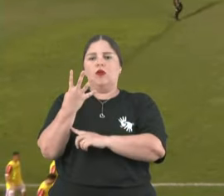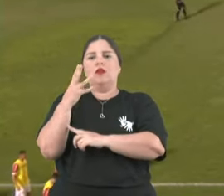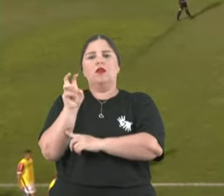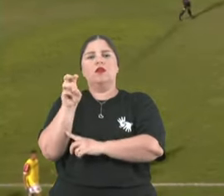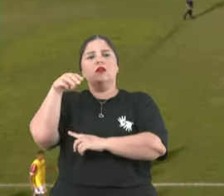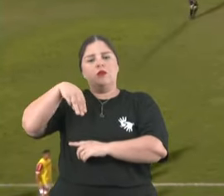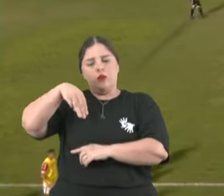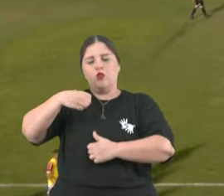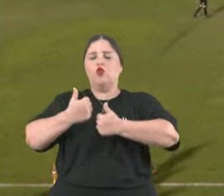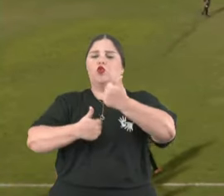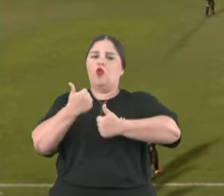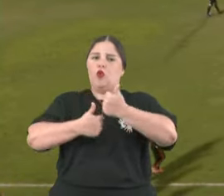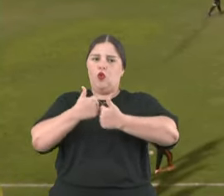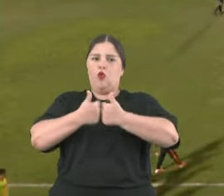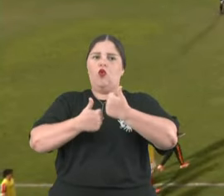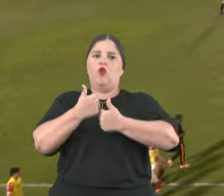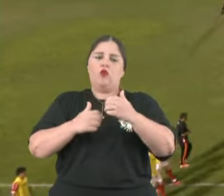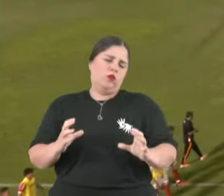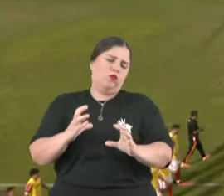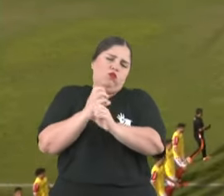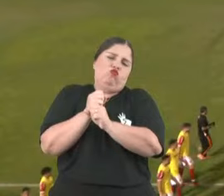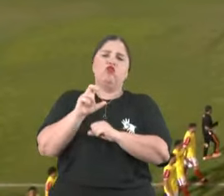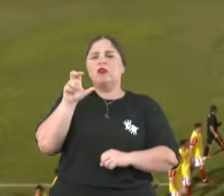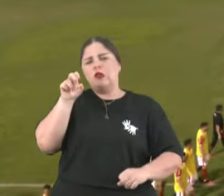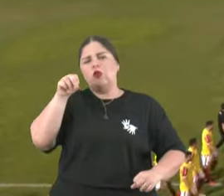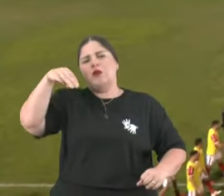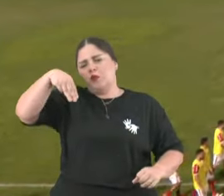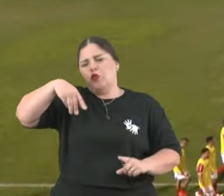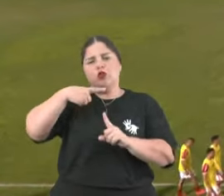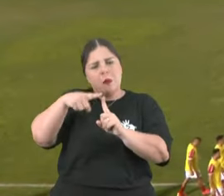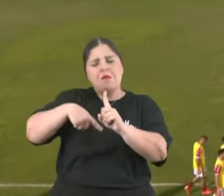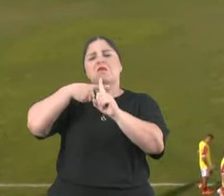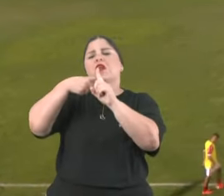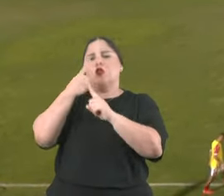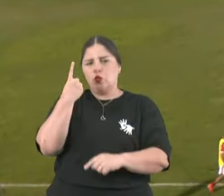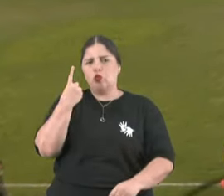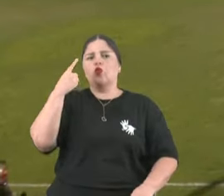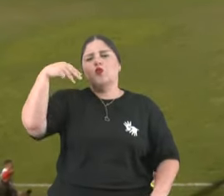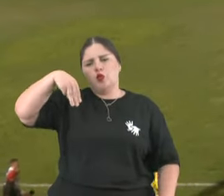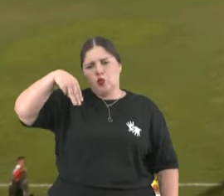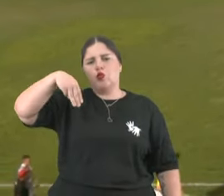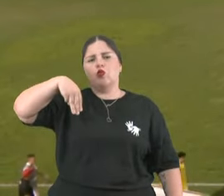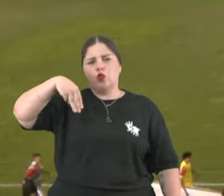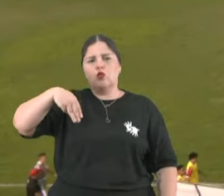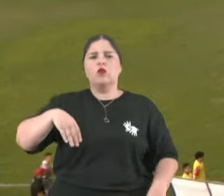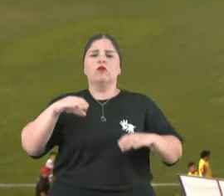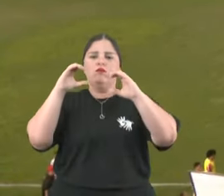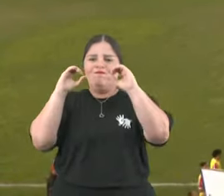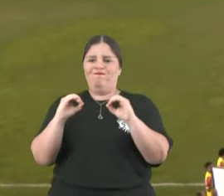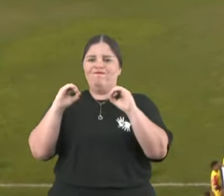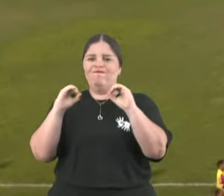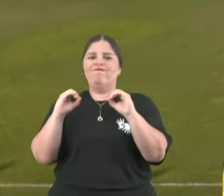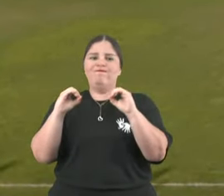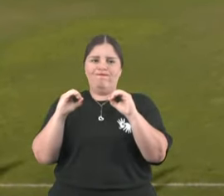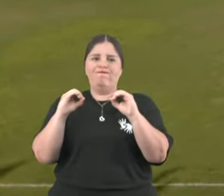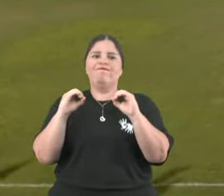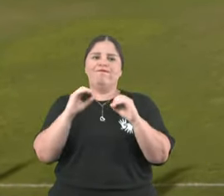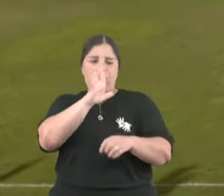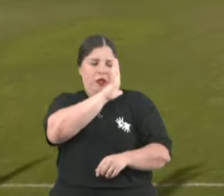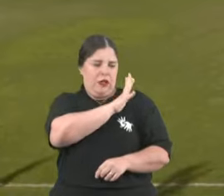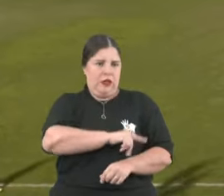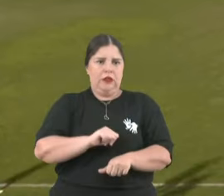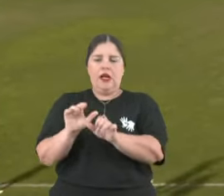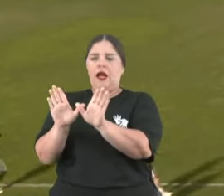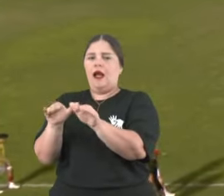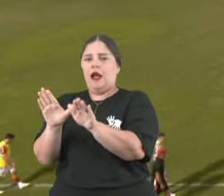Foram 50, na verdade, com os acréscimos. Ninguém é de ninguém. Zero para o Asa. Zero também para o Clube de Regatas Brasil. Jogadores